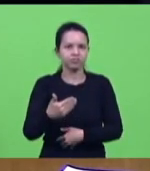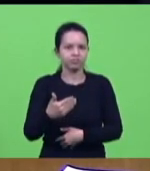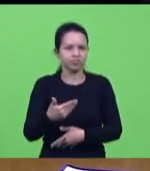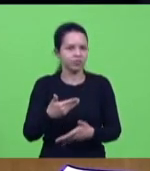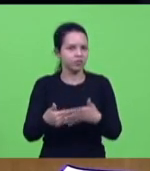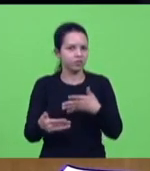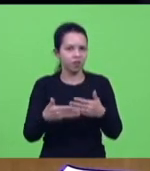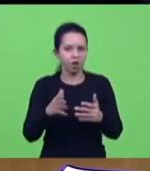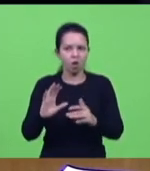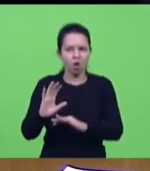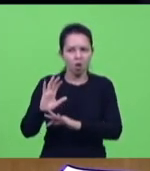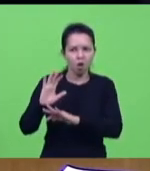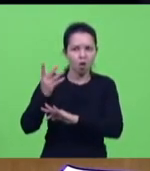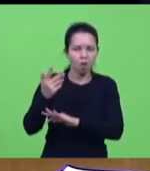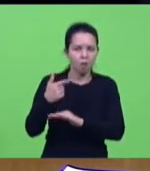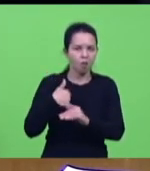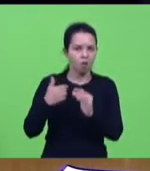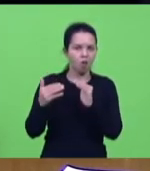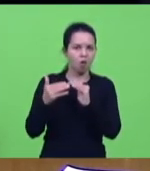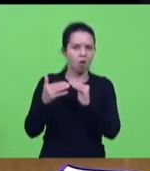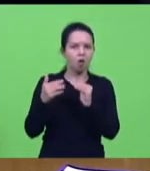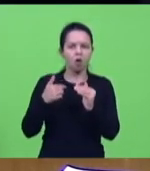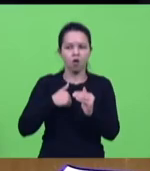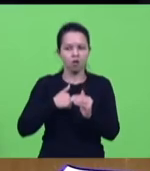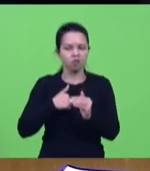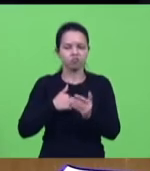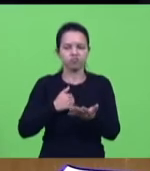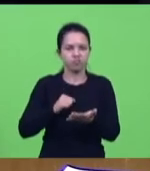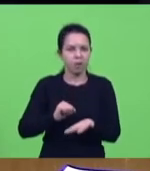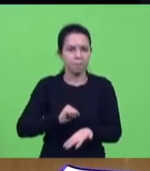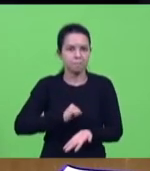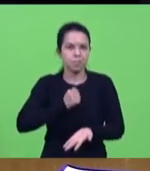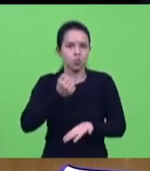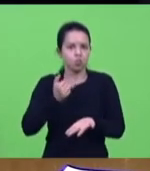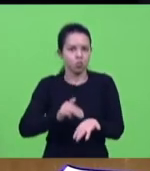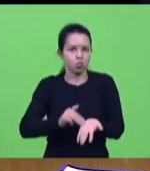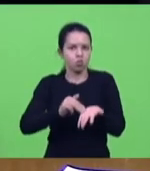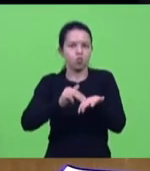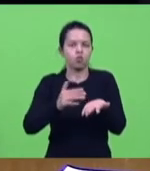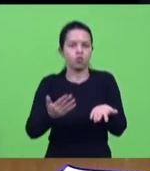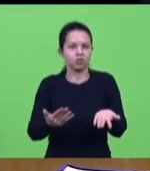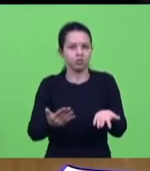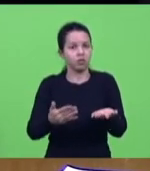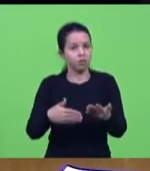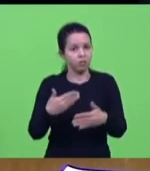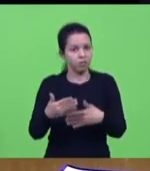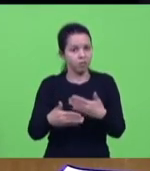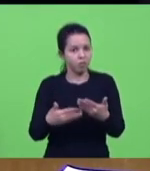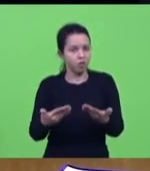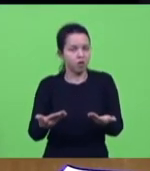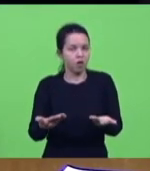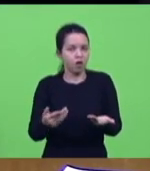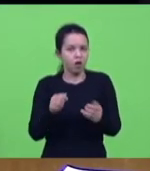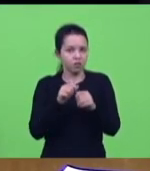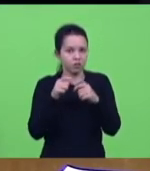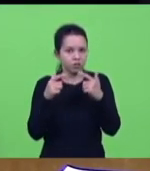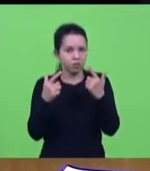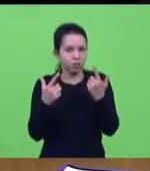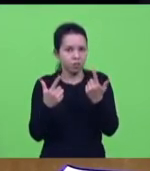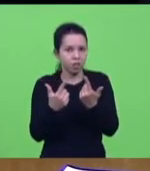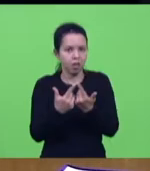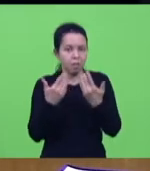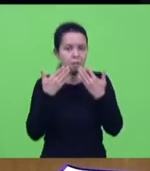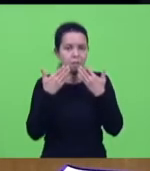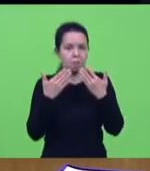não concorde, moção de repúdio, quando vê, nós vamos acabar reduzindo a imagem da Assembleia, por conta